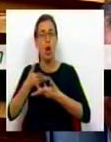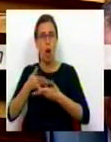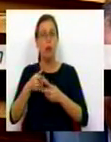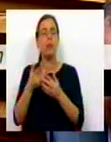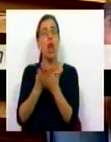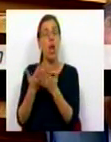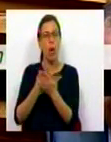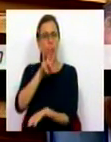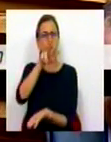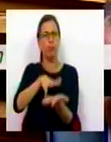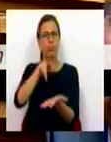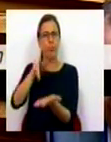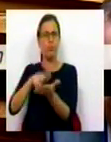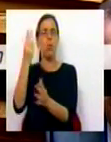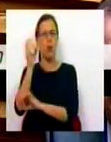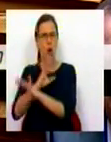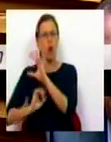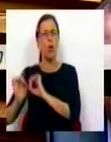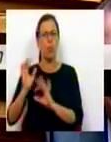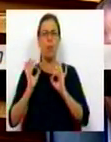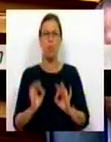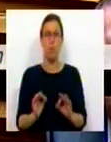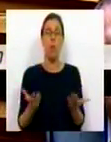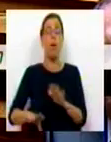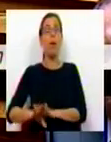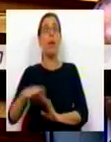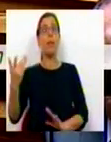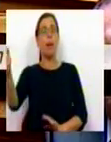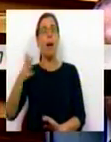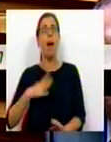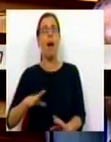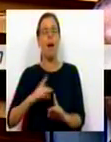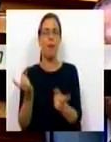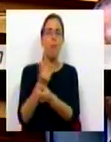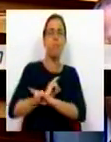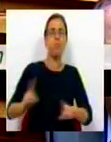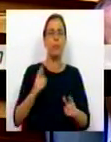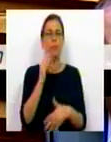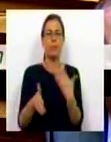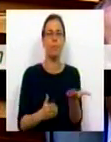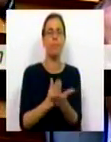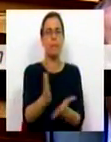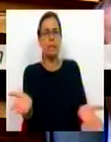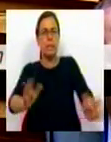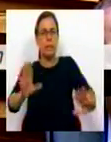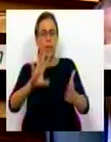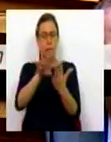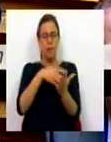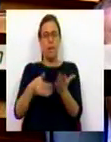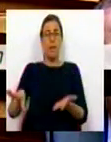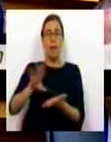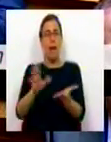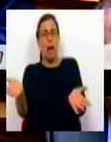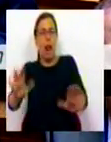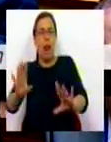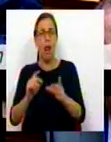estão aprovados pela União Europeia. O que a direita pretende é impedir o avanço do plano de recapitalização